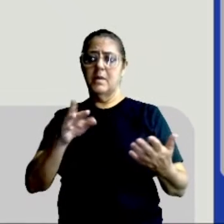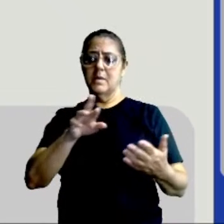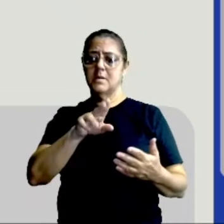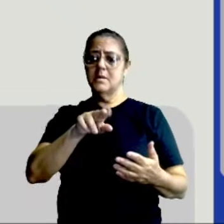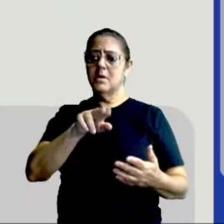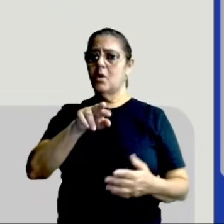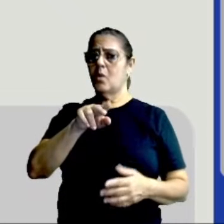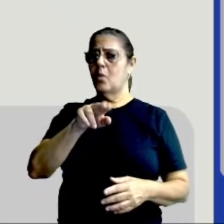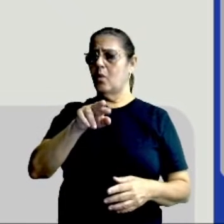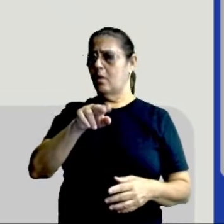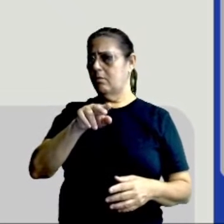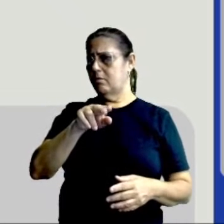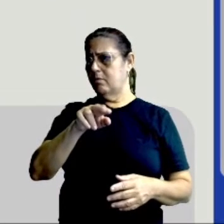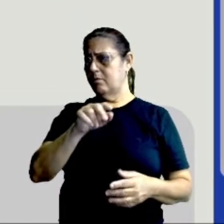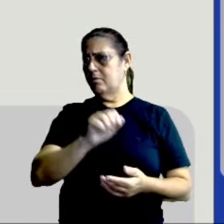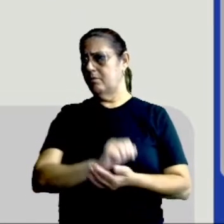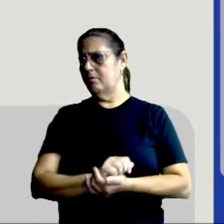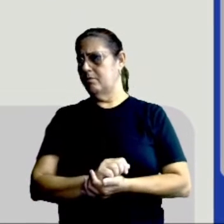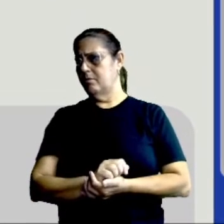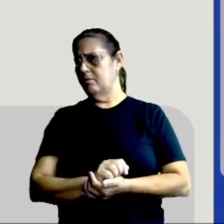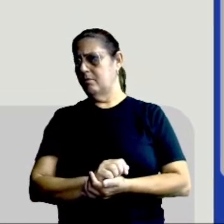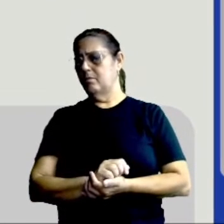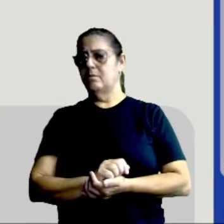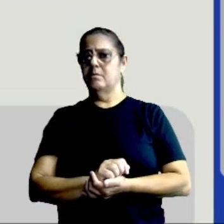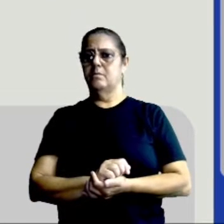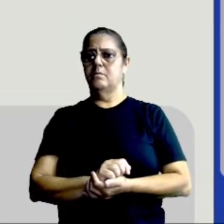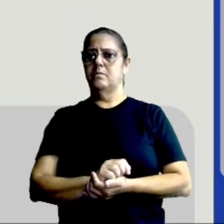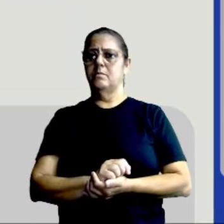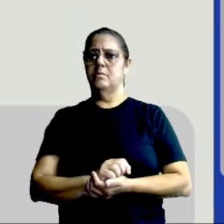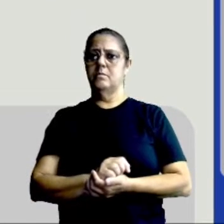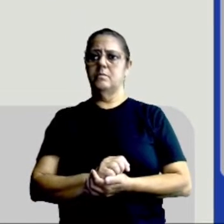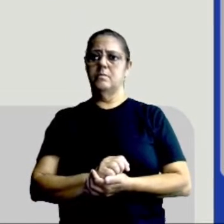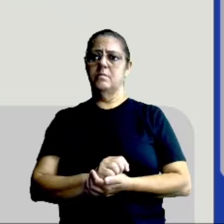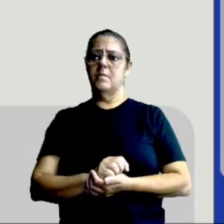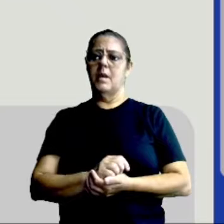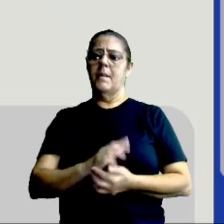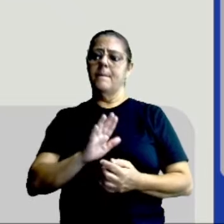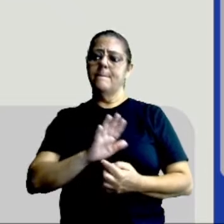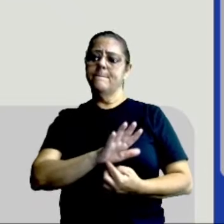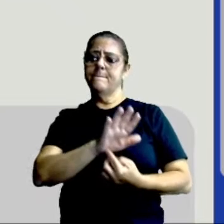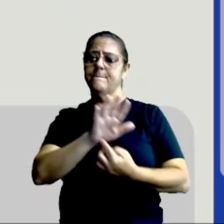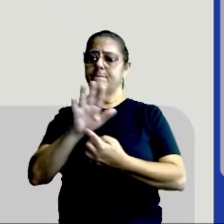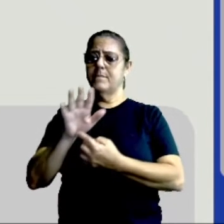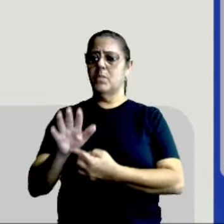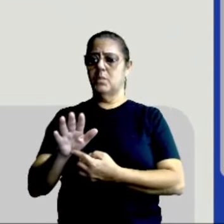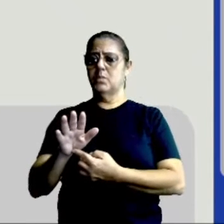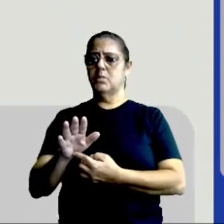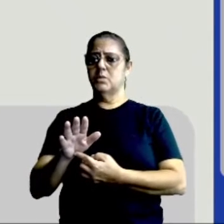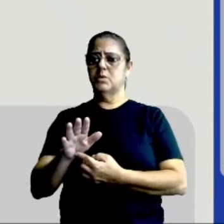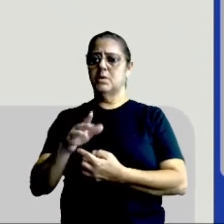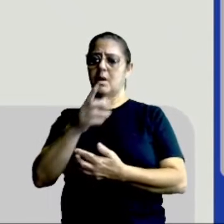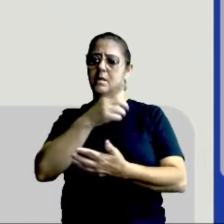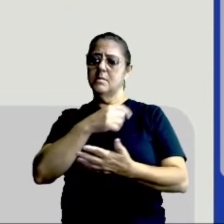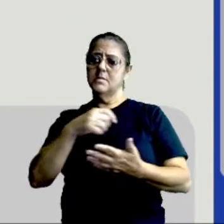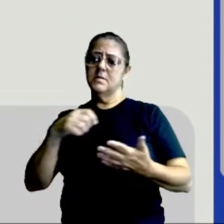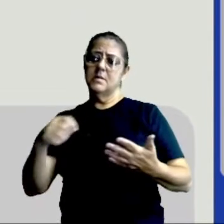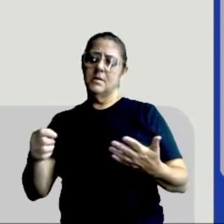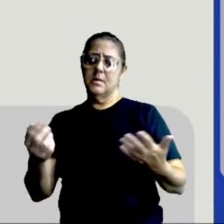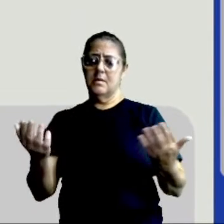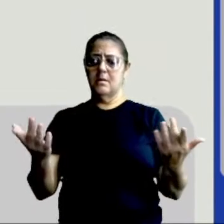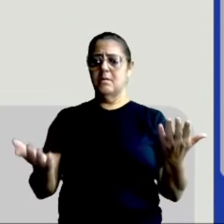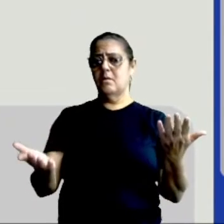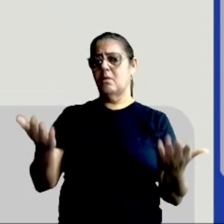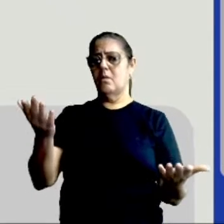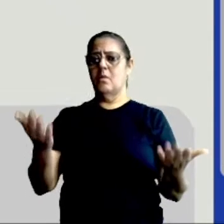Este sinal aqui, que a gente conhece, né, o sinal de igual, é que marca a formação ou a escrita aqui de uma